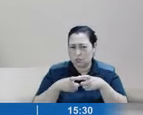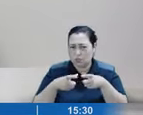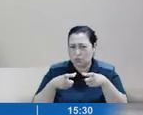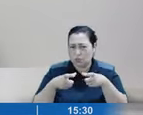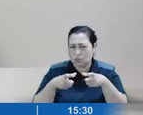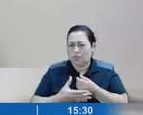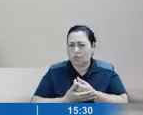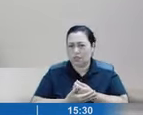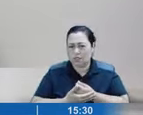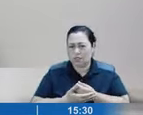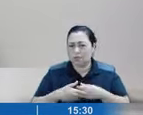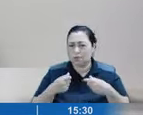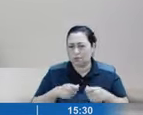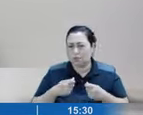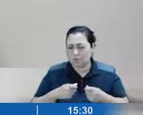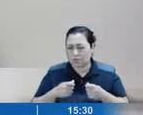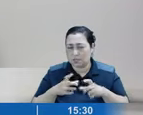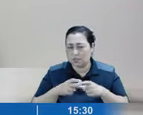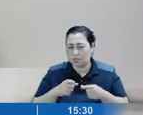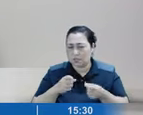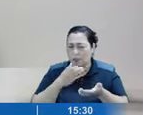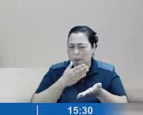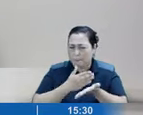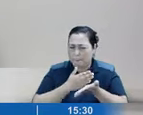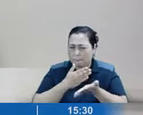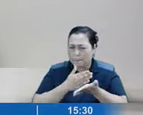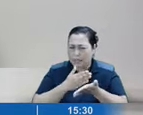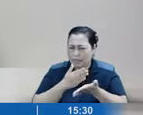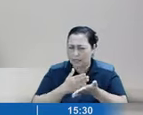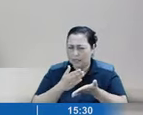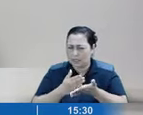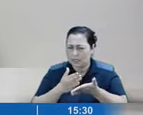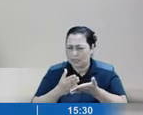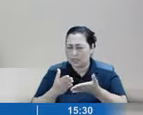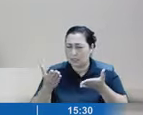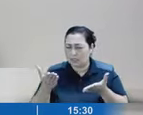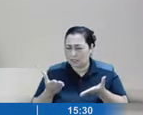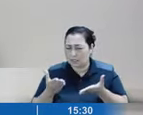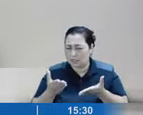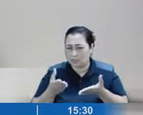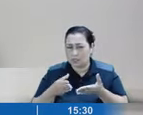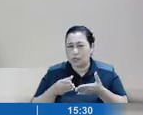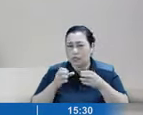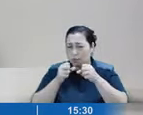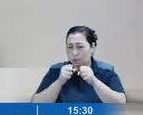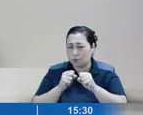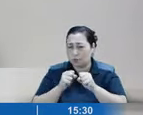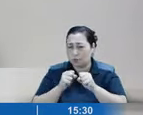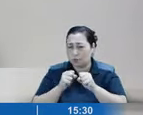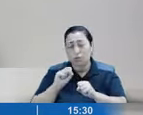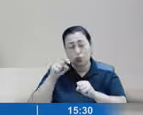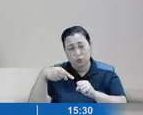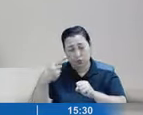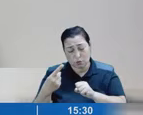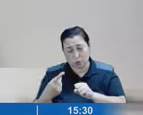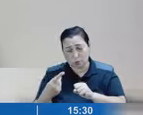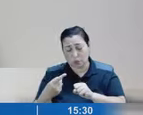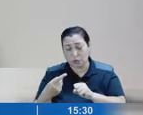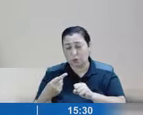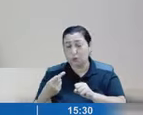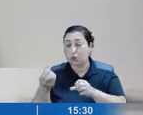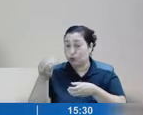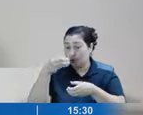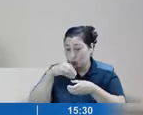há necessidade de ser retirado em fragmentos. E ali, entre uma retirada e outra, pode ser que depois apareça de novo